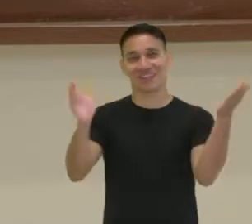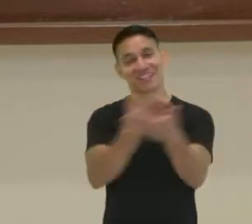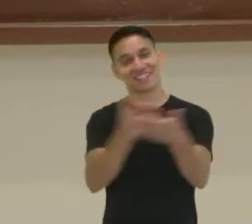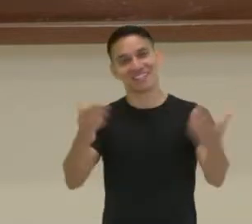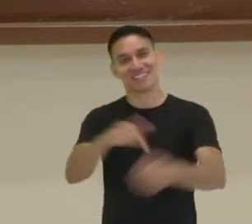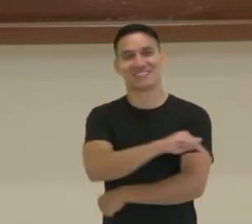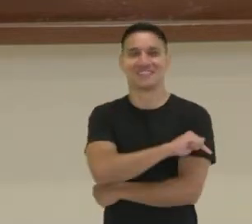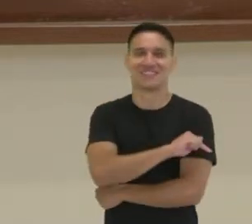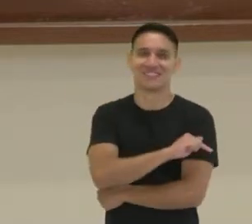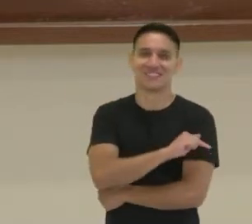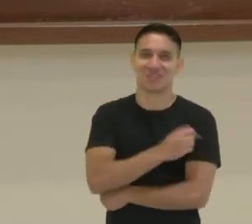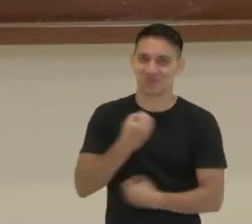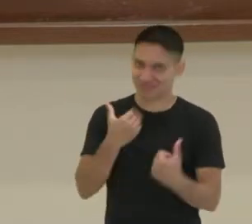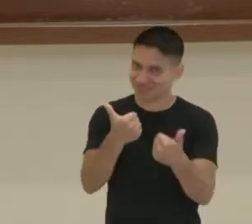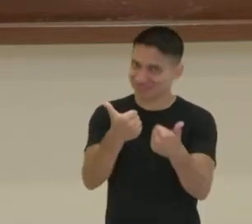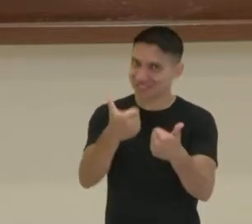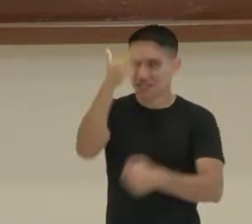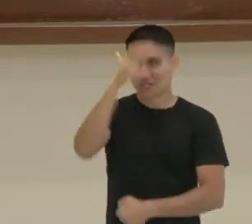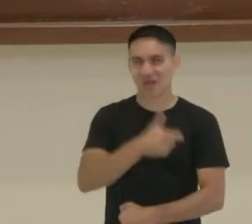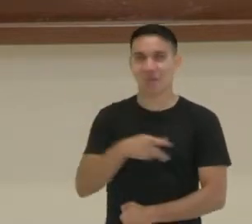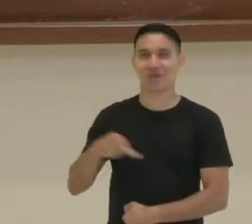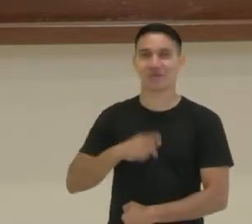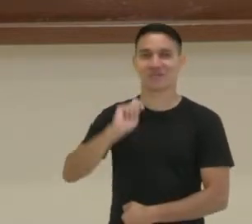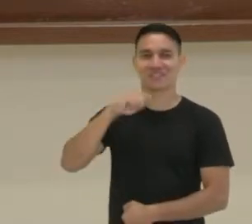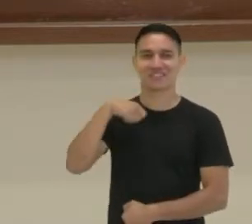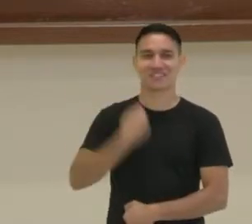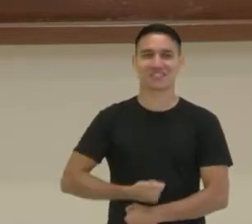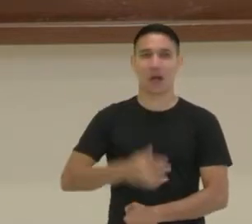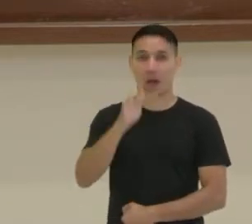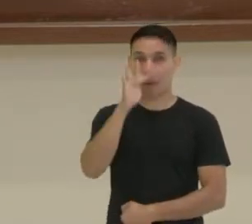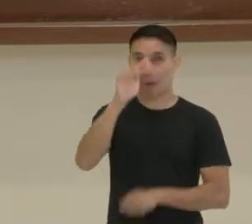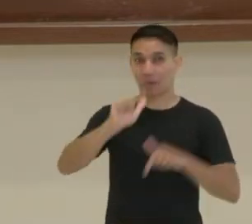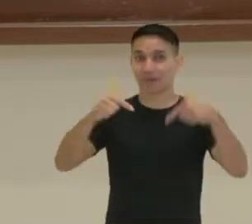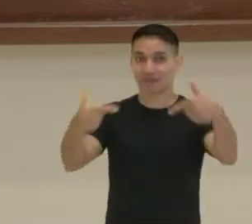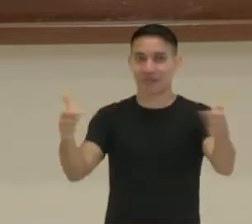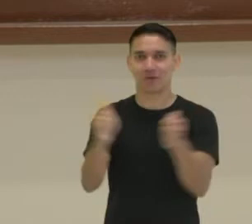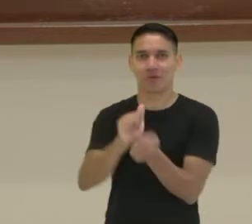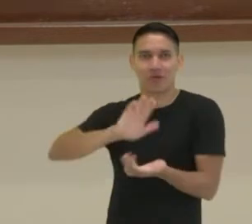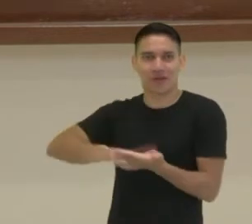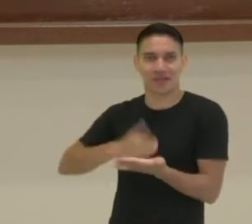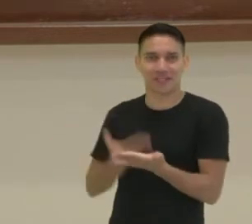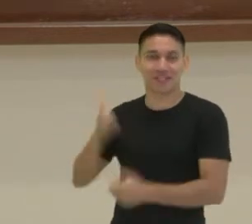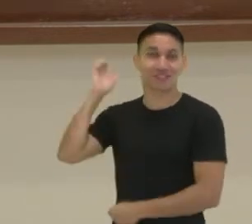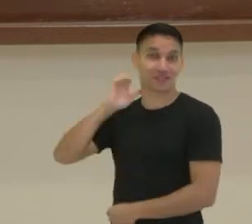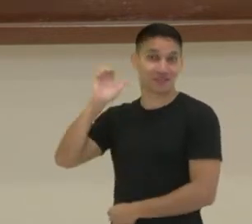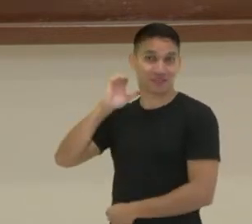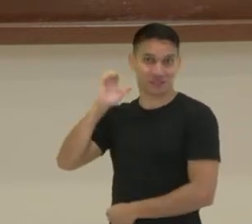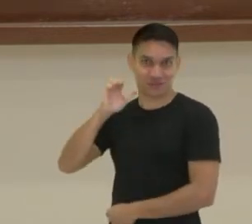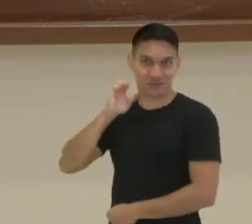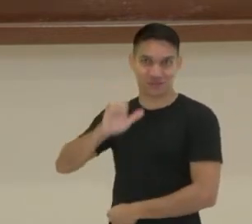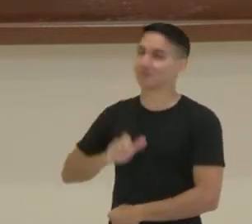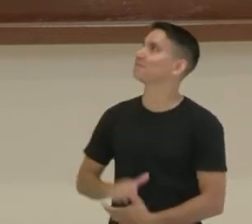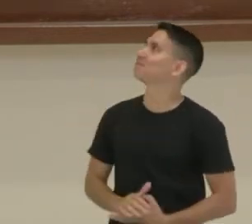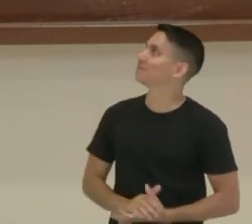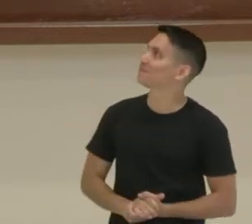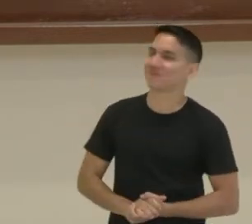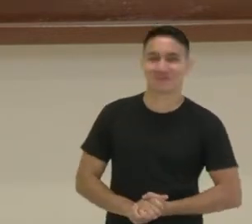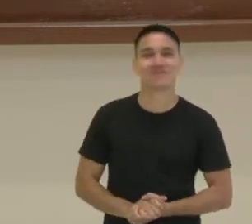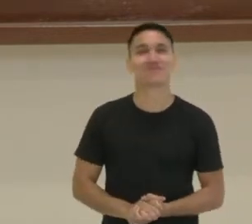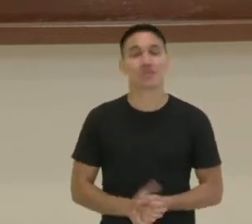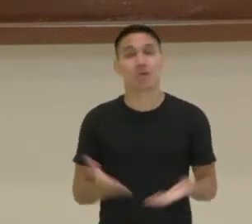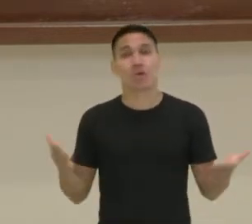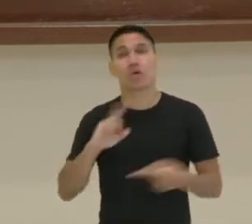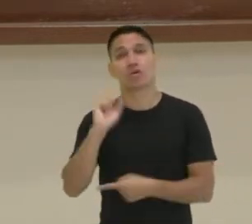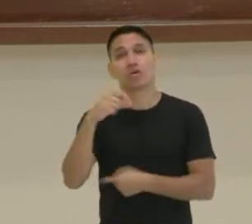Olá, sétimos anos, tudo bem? Eu sou a professora Rosilda Menger, estamos aqui hoje com o nosso intérprete, o Ezion, e hoje nós